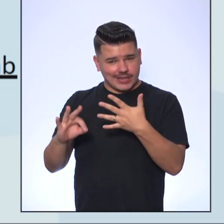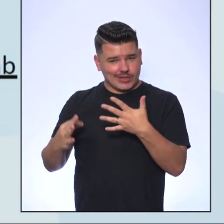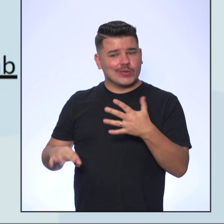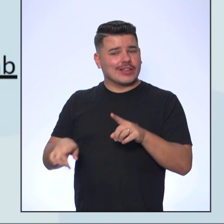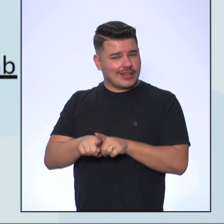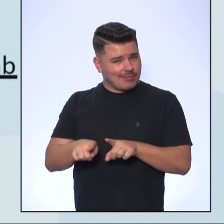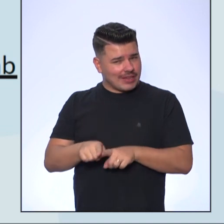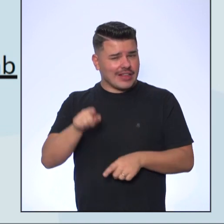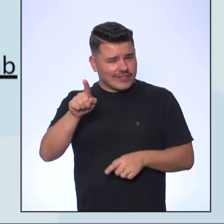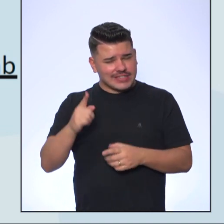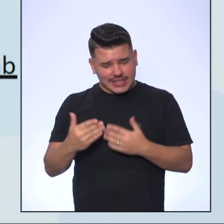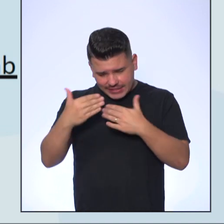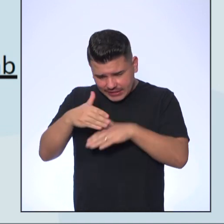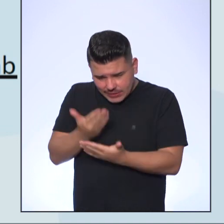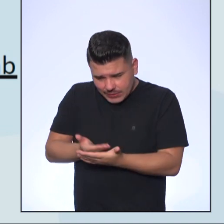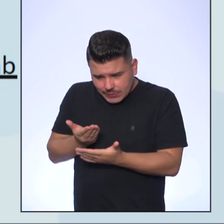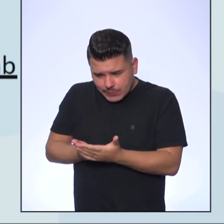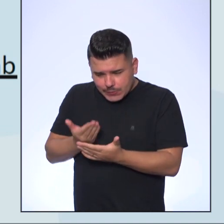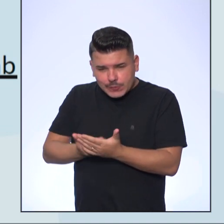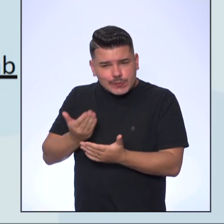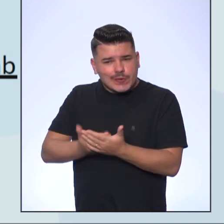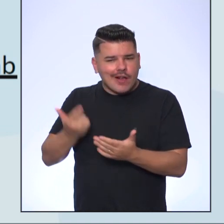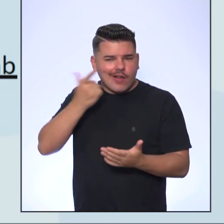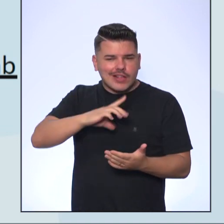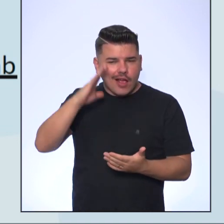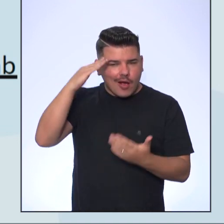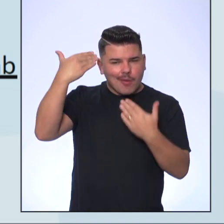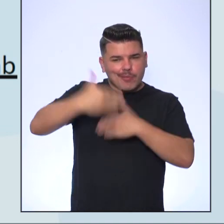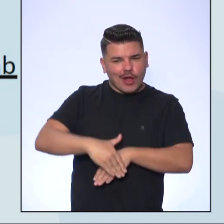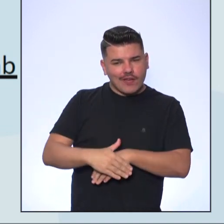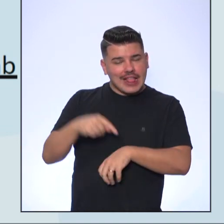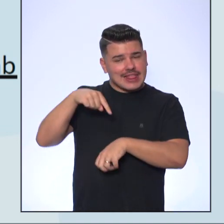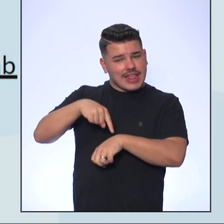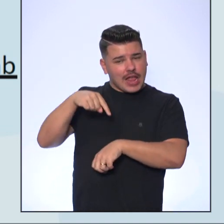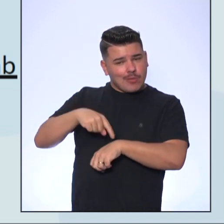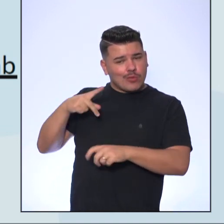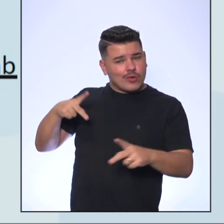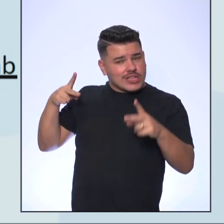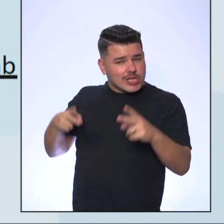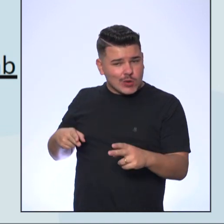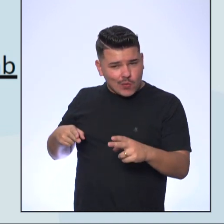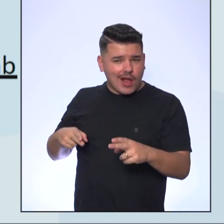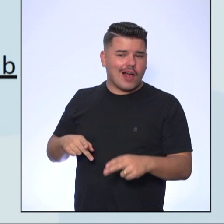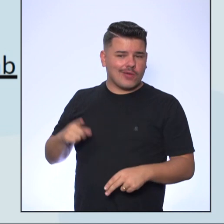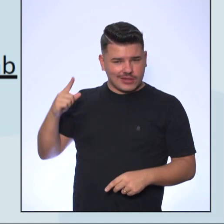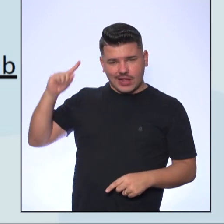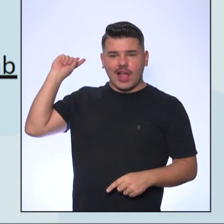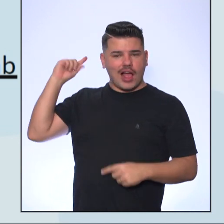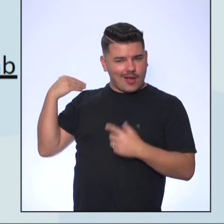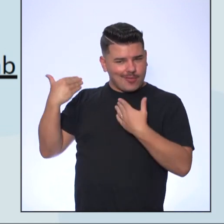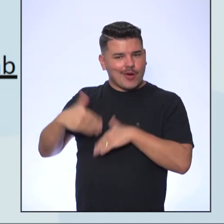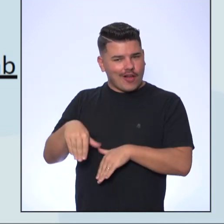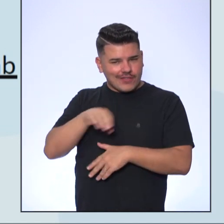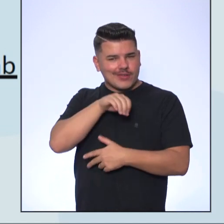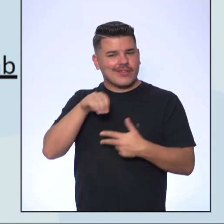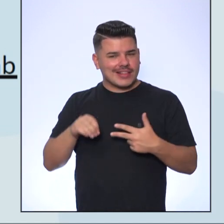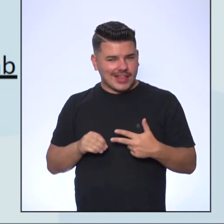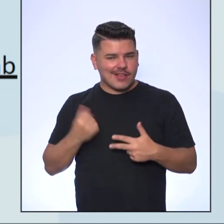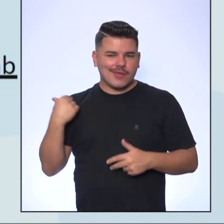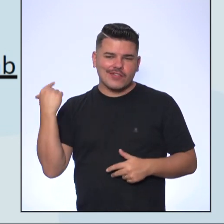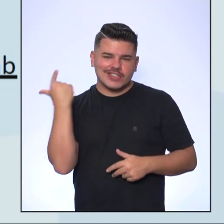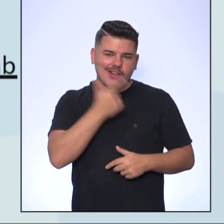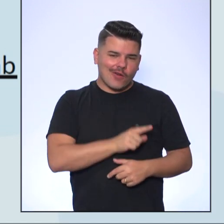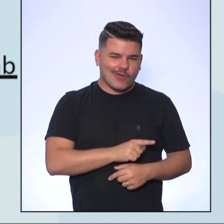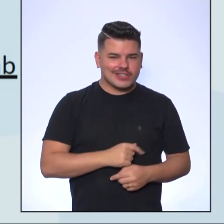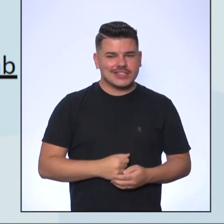e fazer esta prova, tentar usar o tempo que é estabelecido para o próprio Enem,